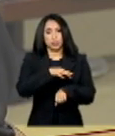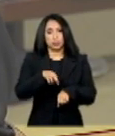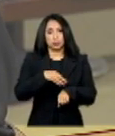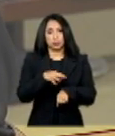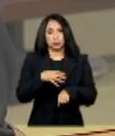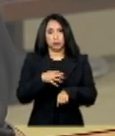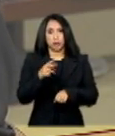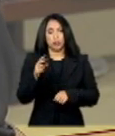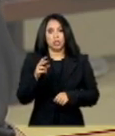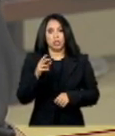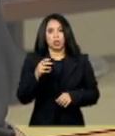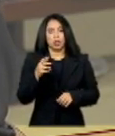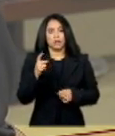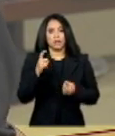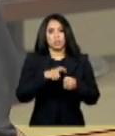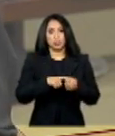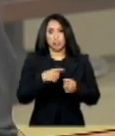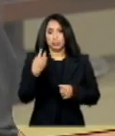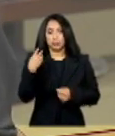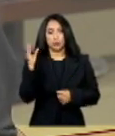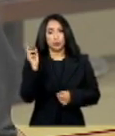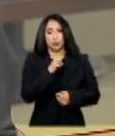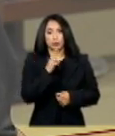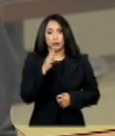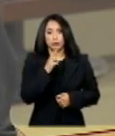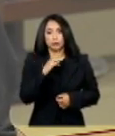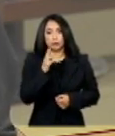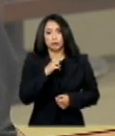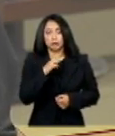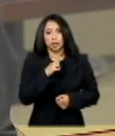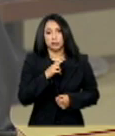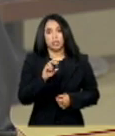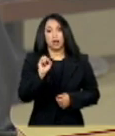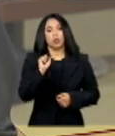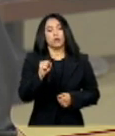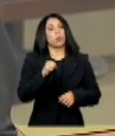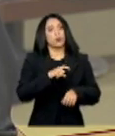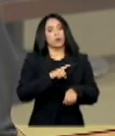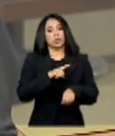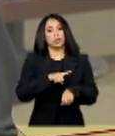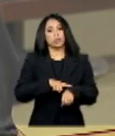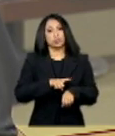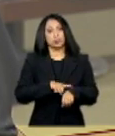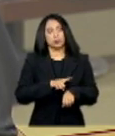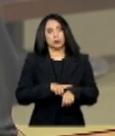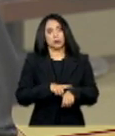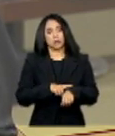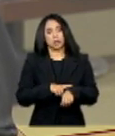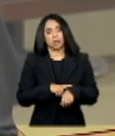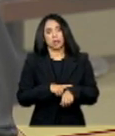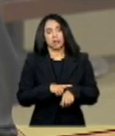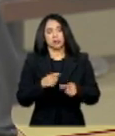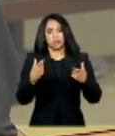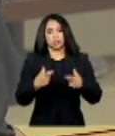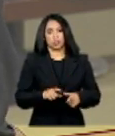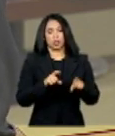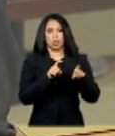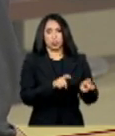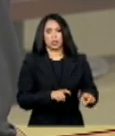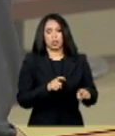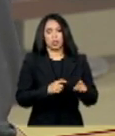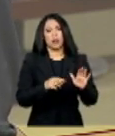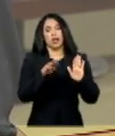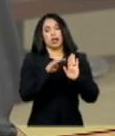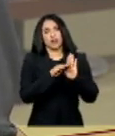de emergência 4 a 4 anos e 8 haja ligação de unidade em área rural e assim